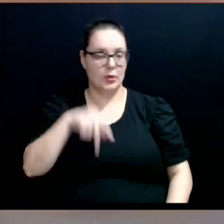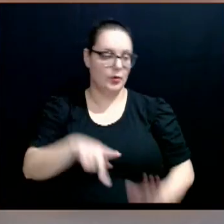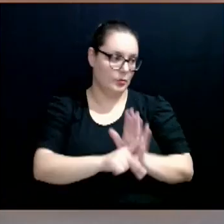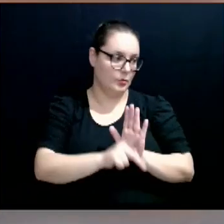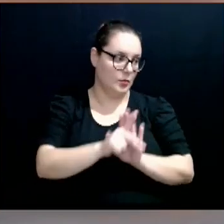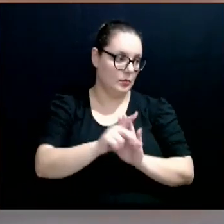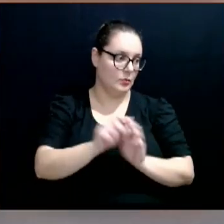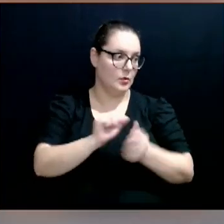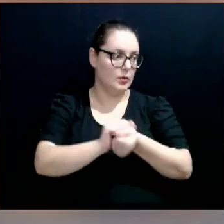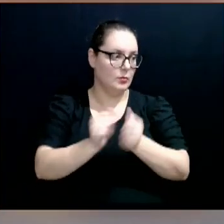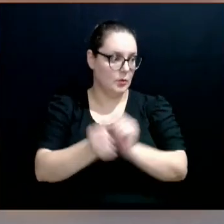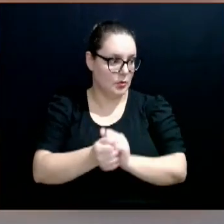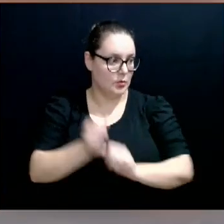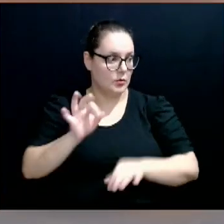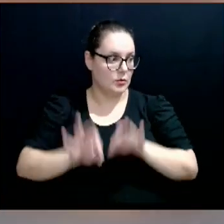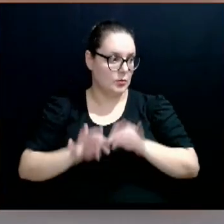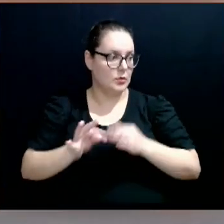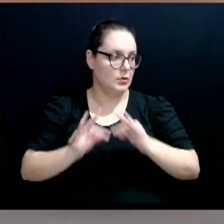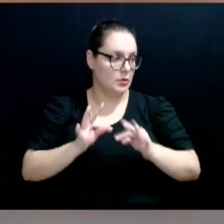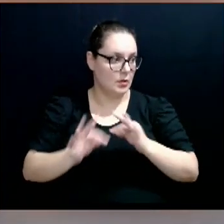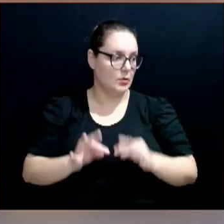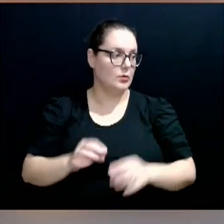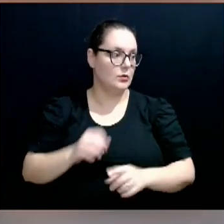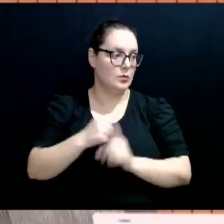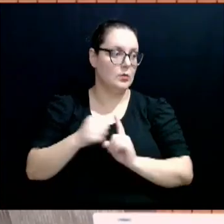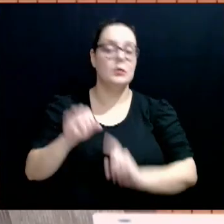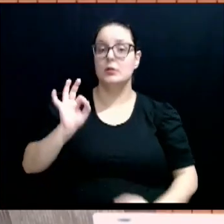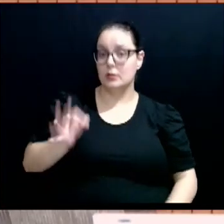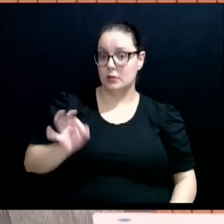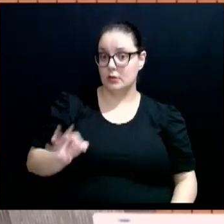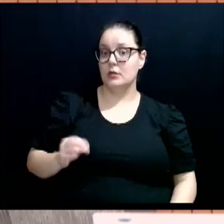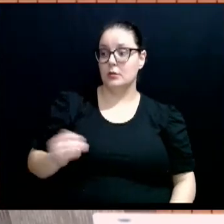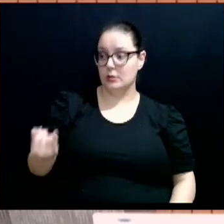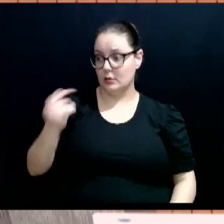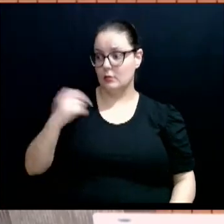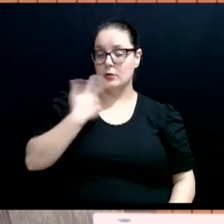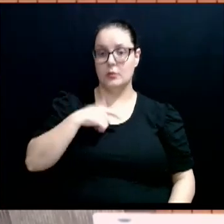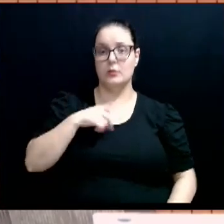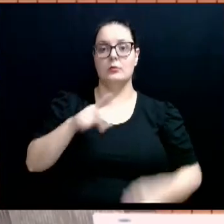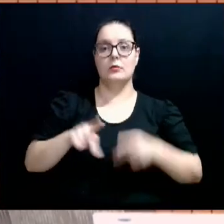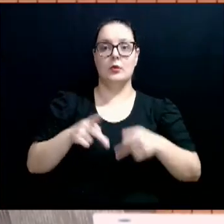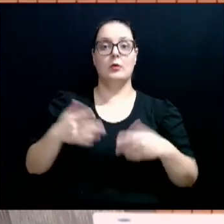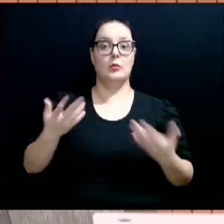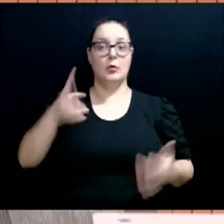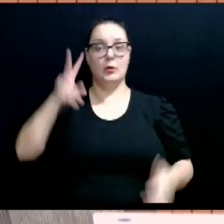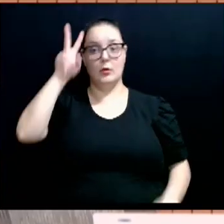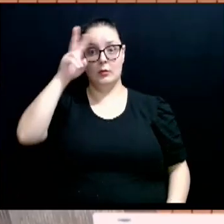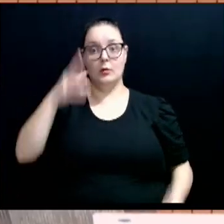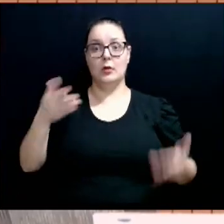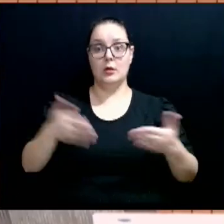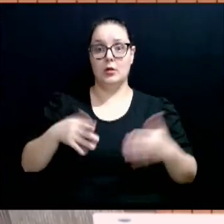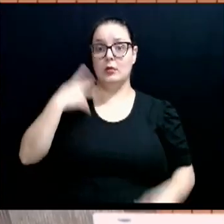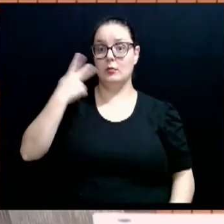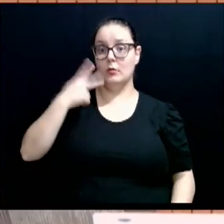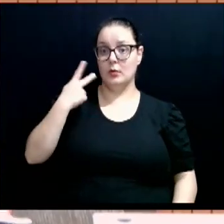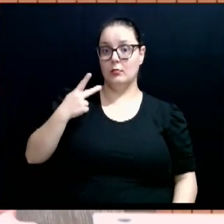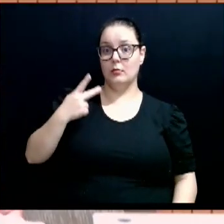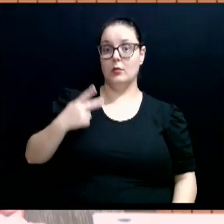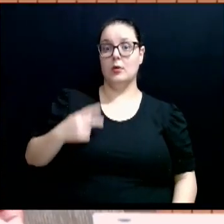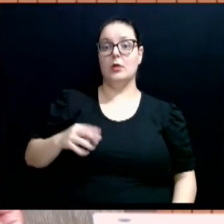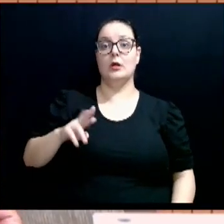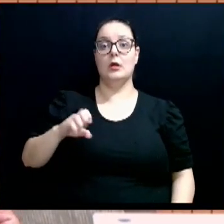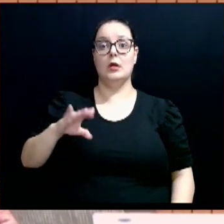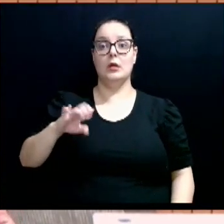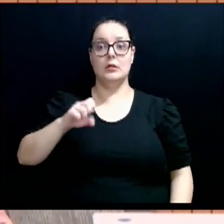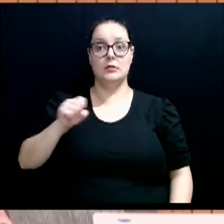técnico e social. Com certeza, vai ser importante para a nossa população. Bom, lembrando que agora os vereadores entram em recesso, Gabriel, e a